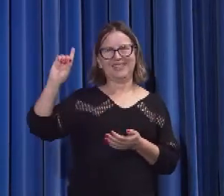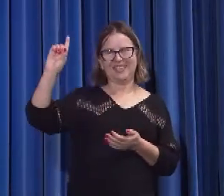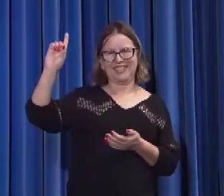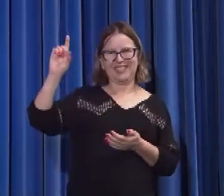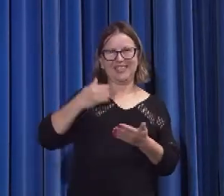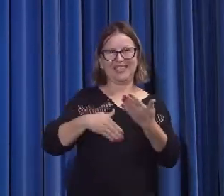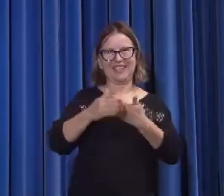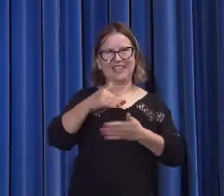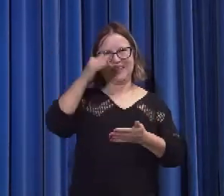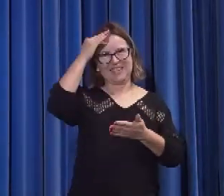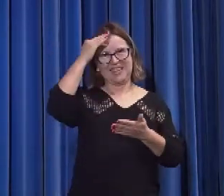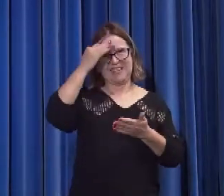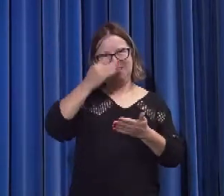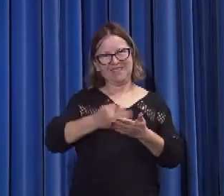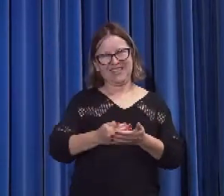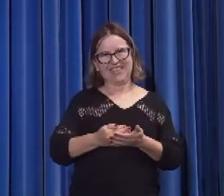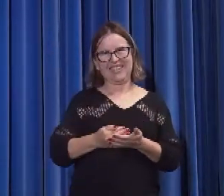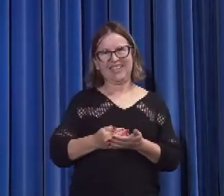meio dela.